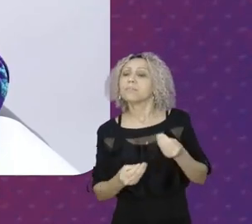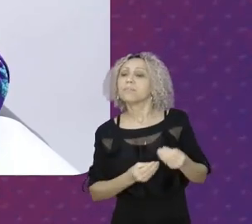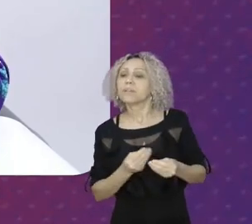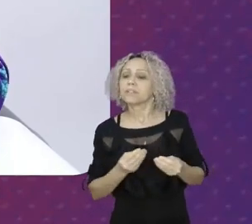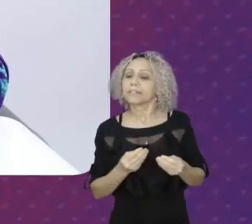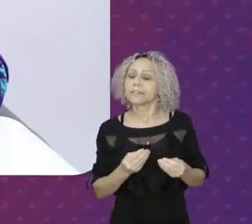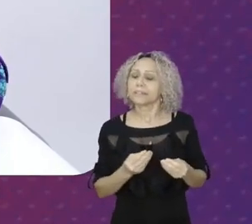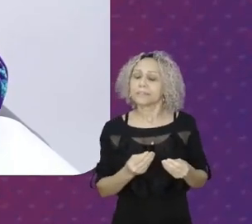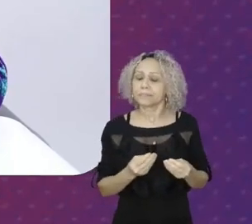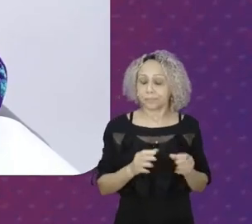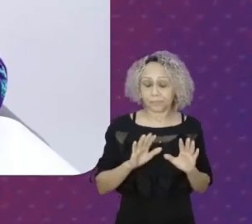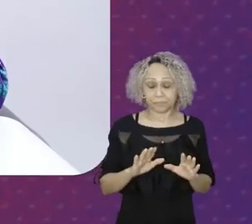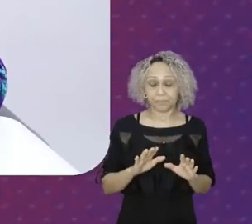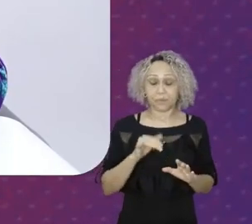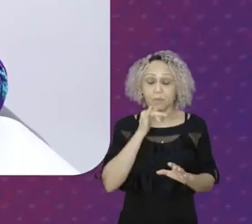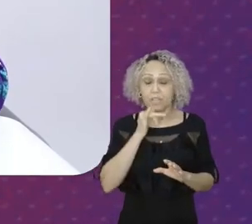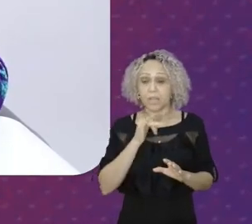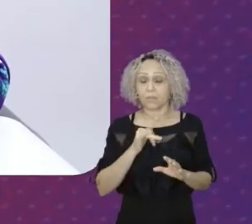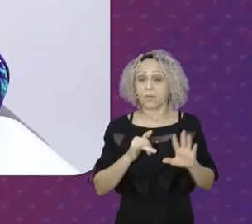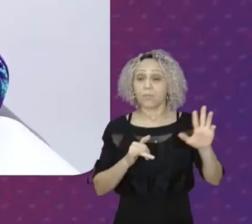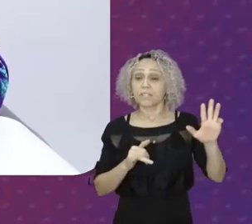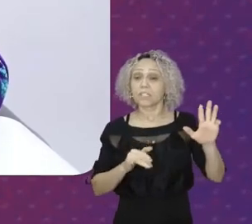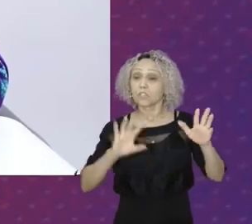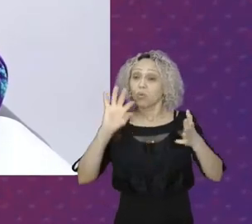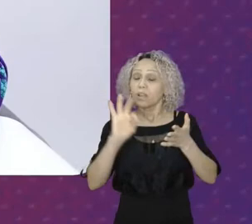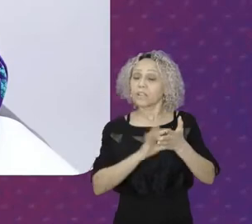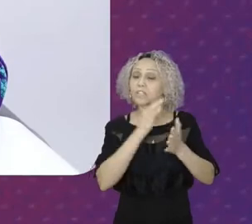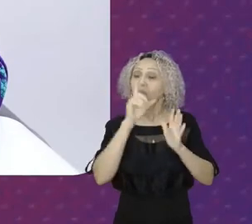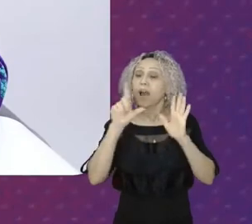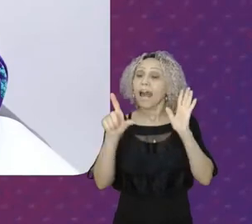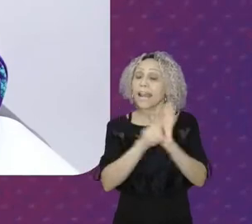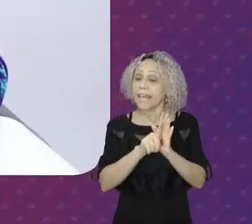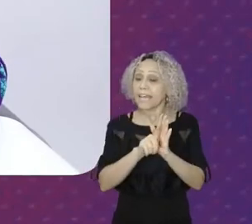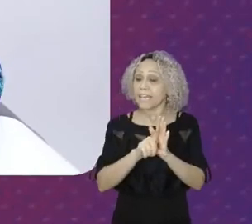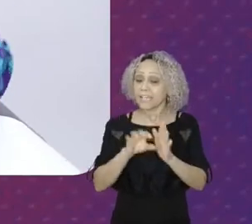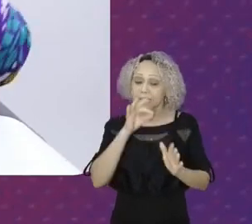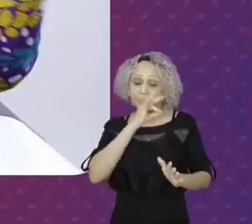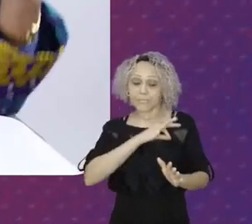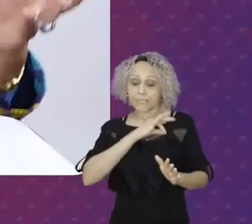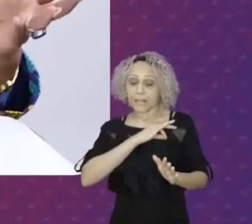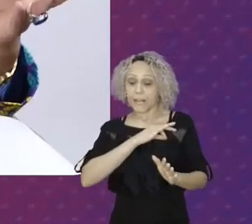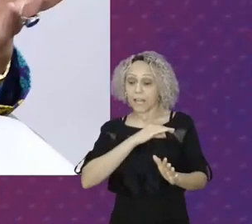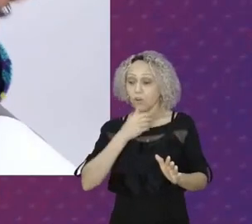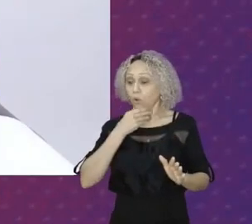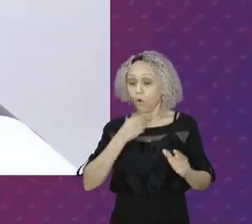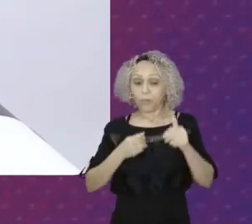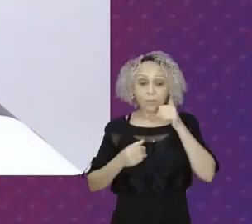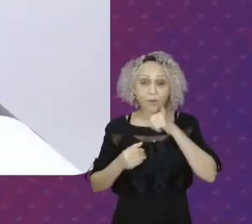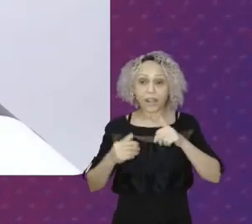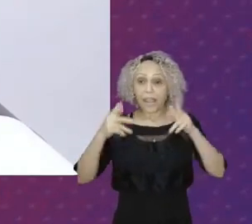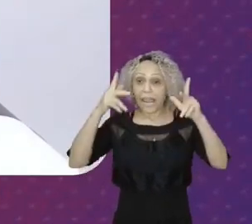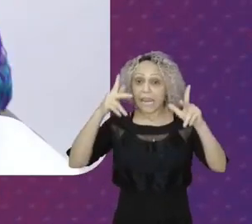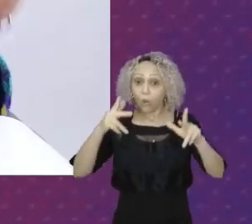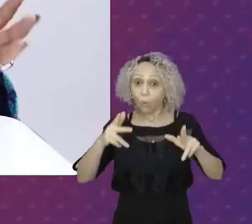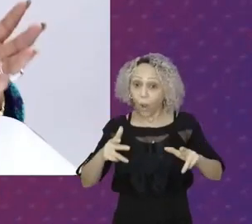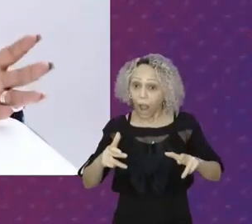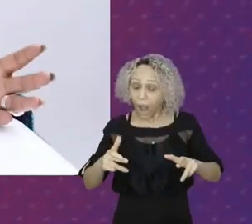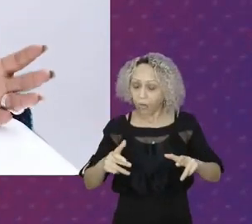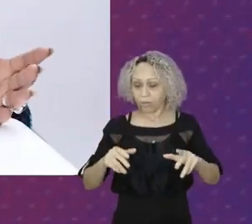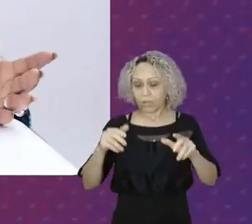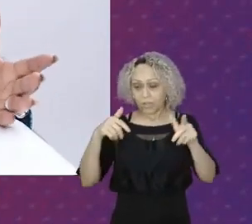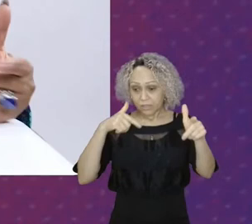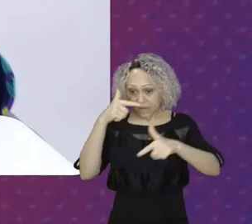nós mulheres, especialmente as negras, sequer estão no mercado de trabalho, né? Então, isso tudo nós pensamos, são desafios